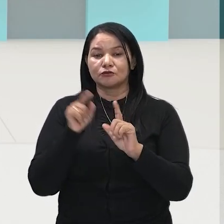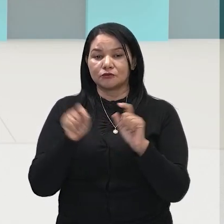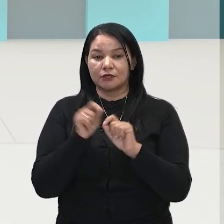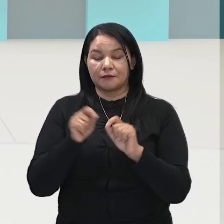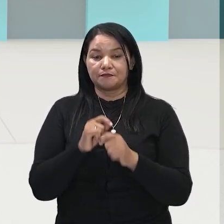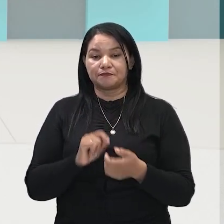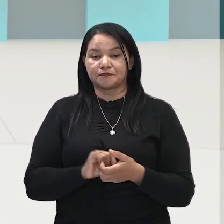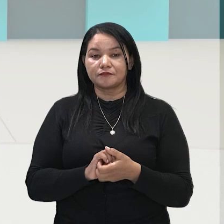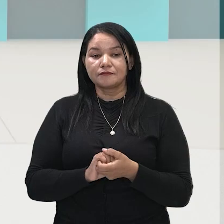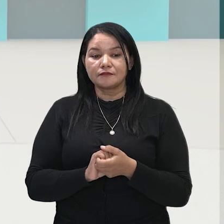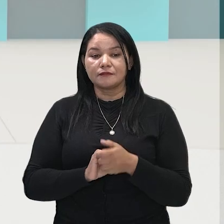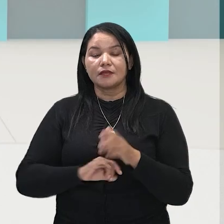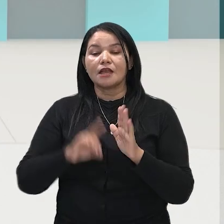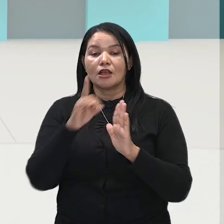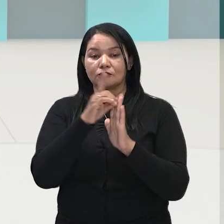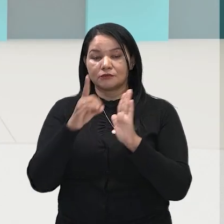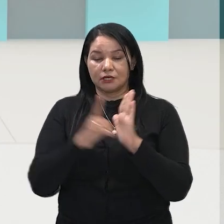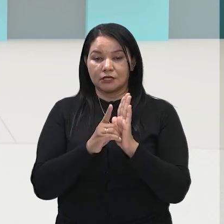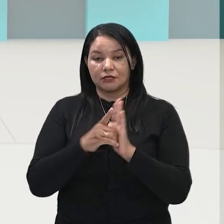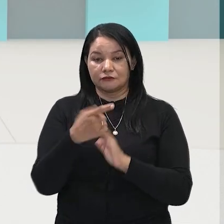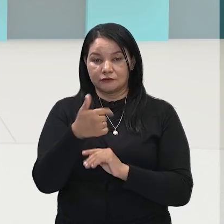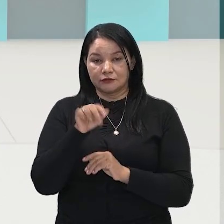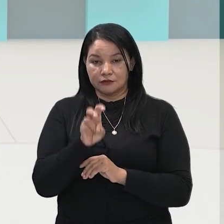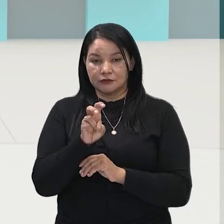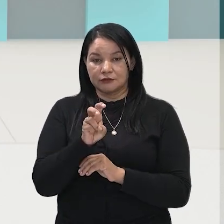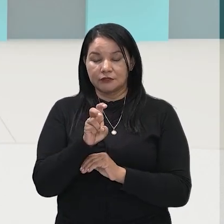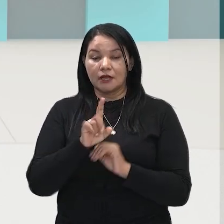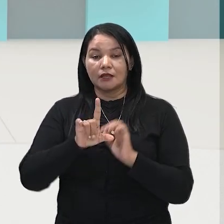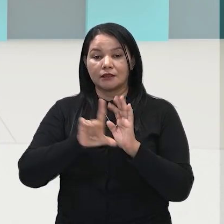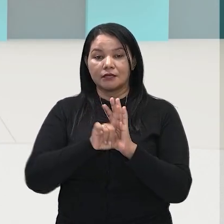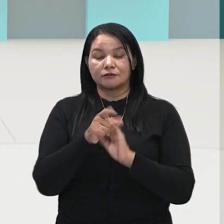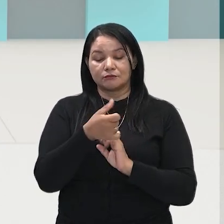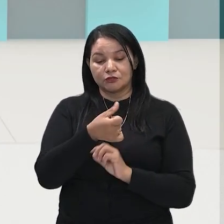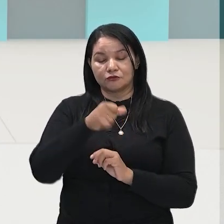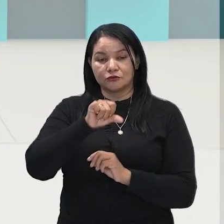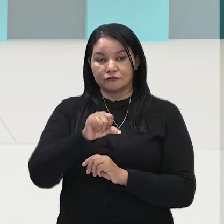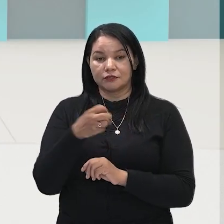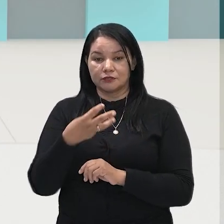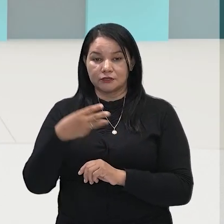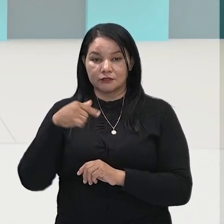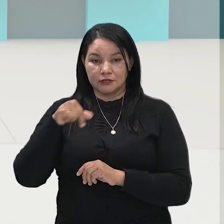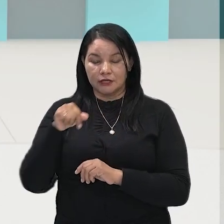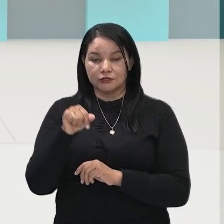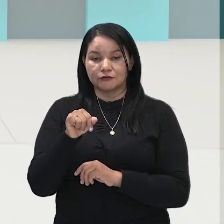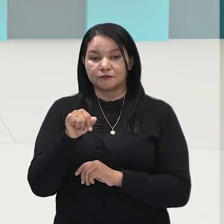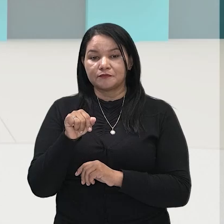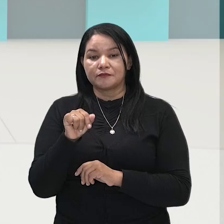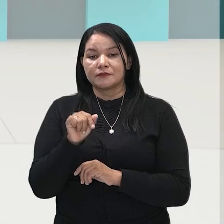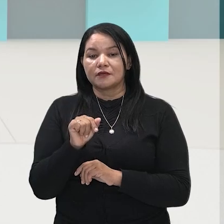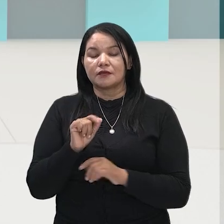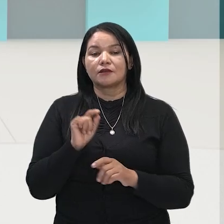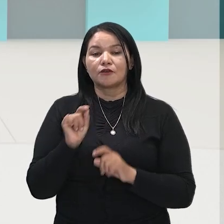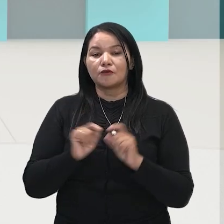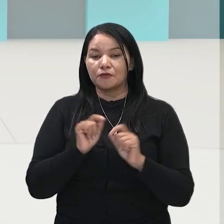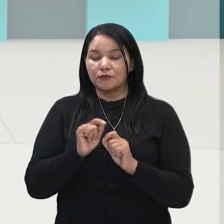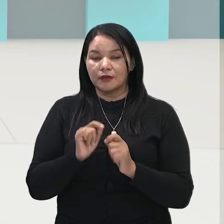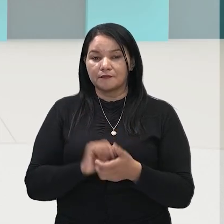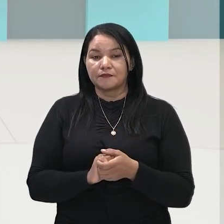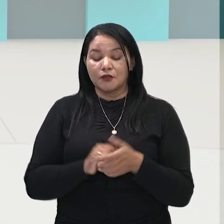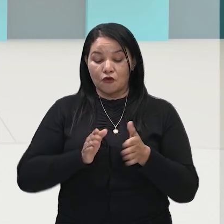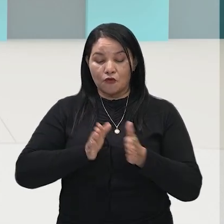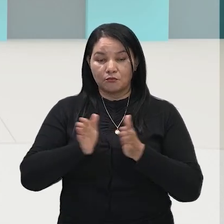decreto de número 25 da lei de 1937, que foi exatamente o período em que